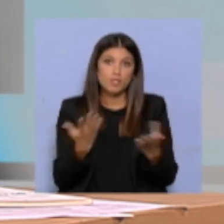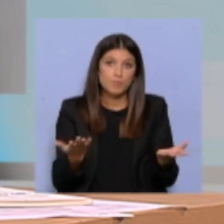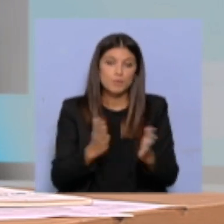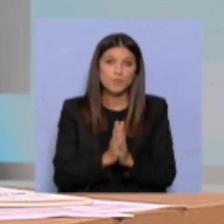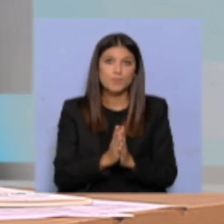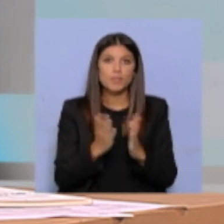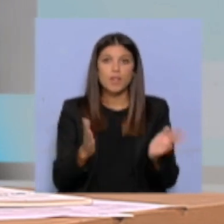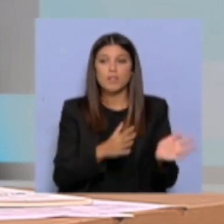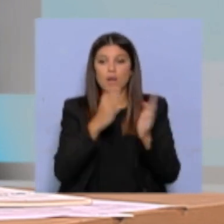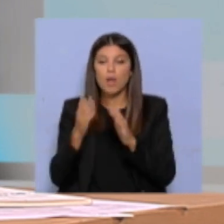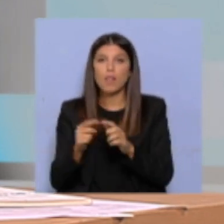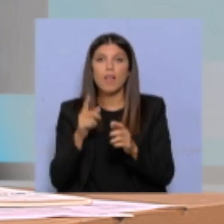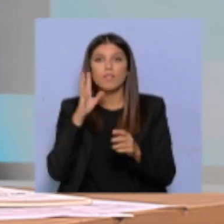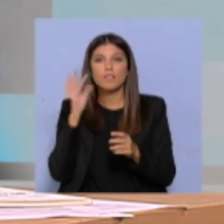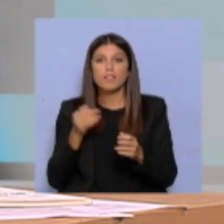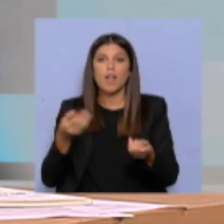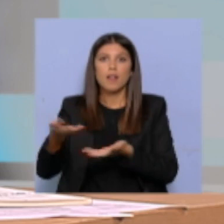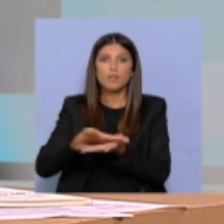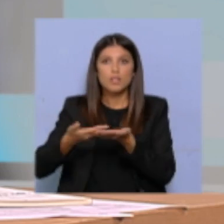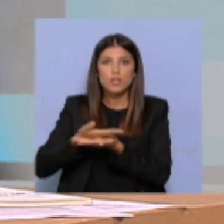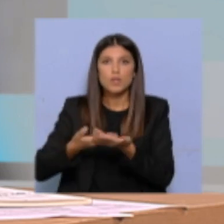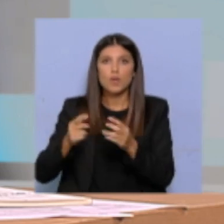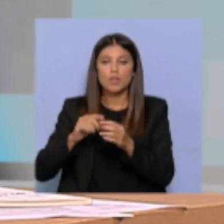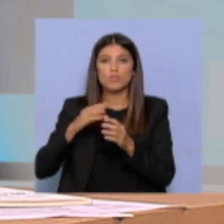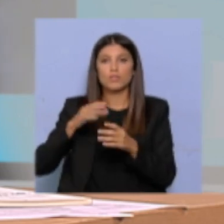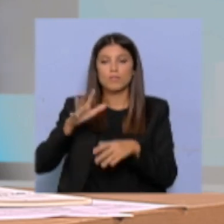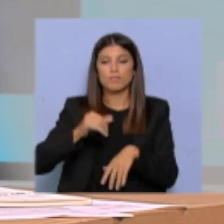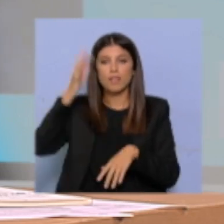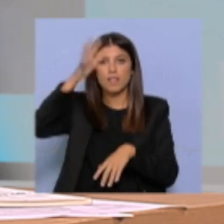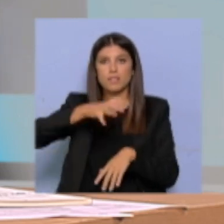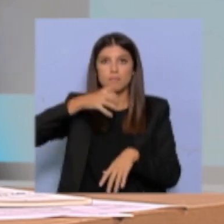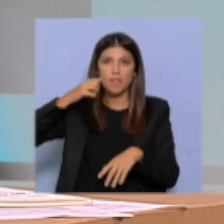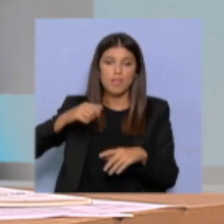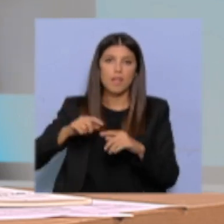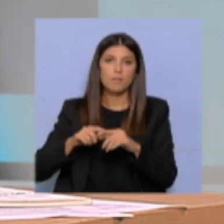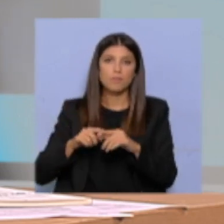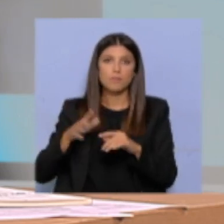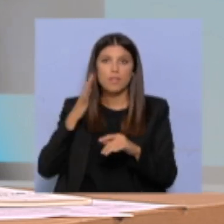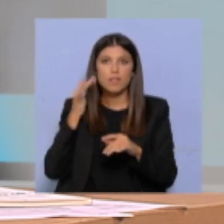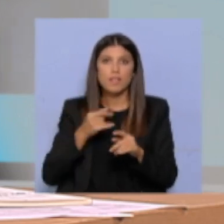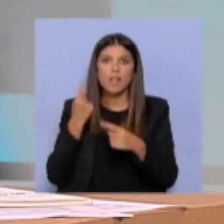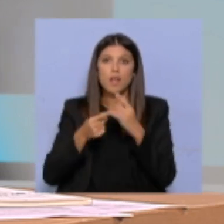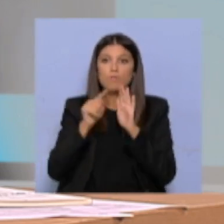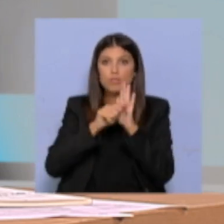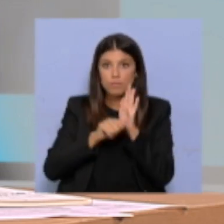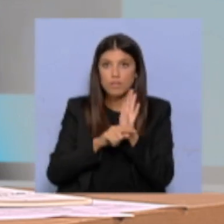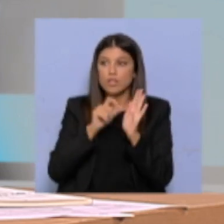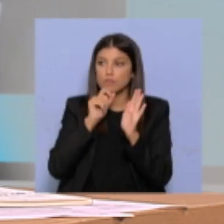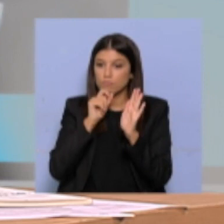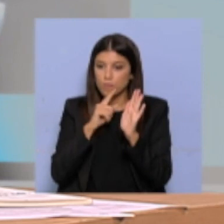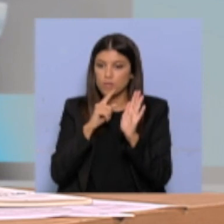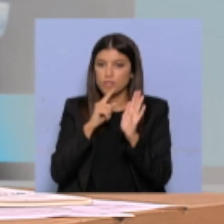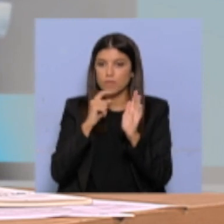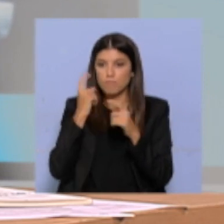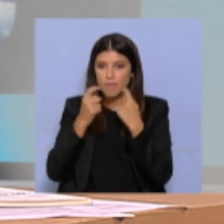dos partidos com assento parlamentar, na Assembleia da República, portanto, que algumas das nossas medidas possam ser contempladas em